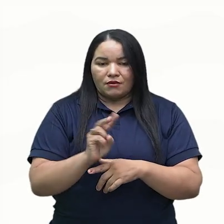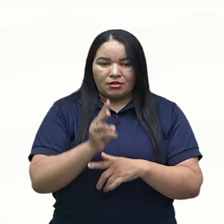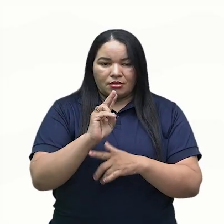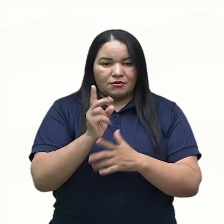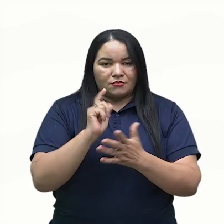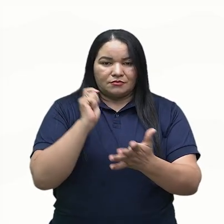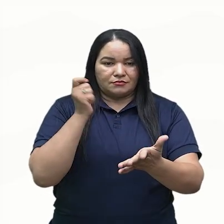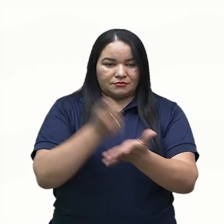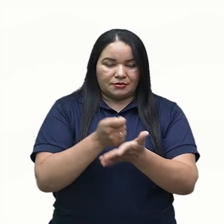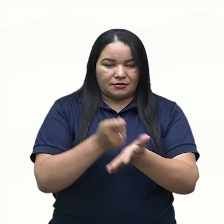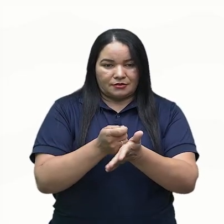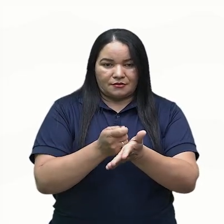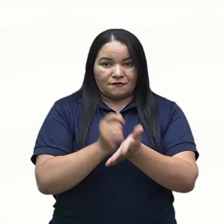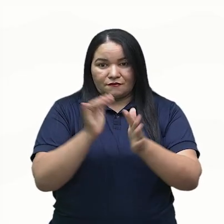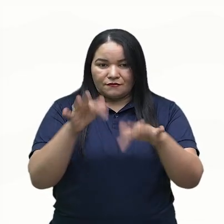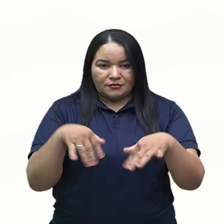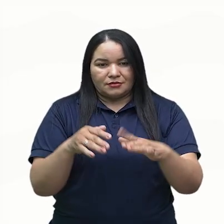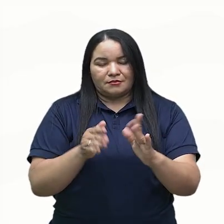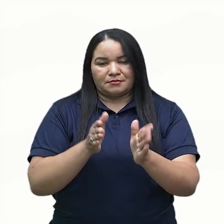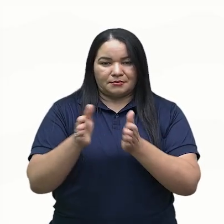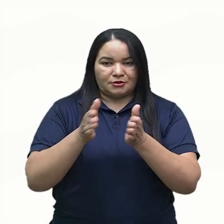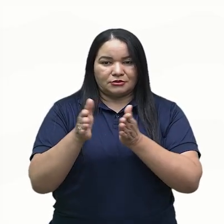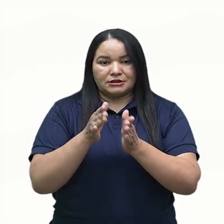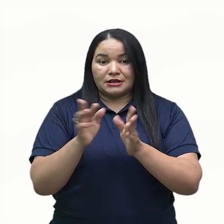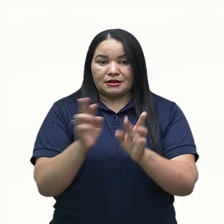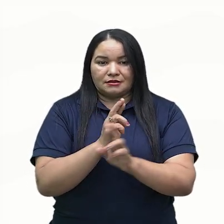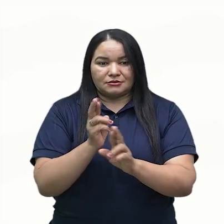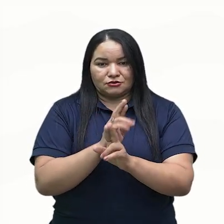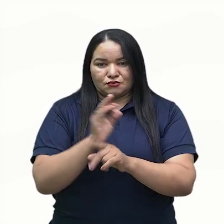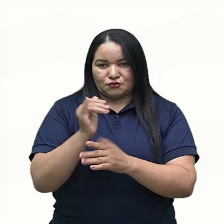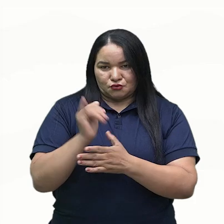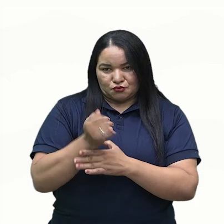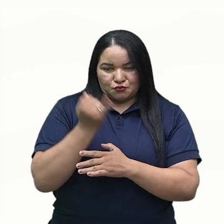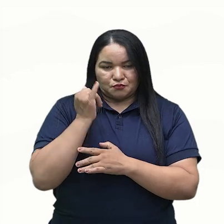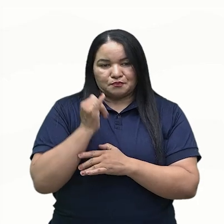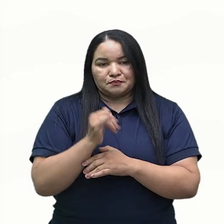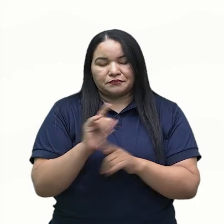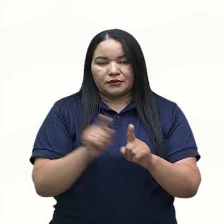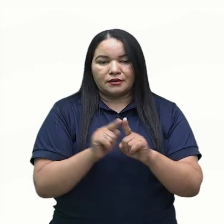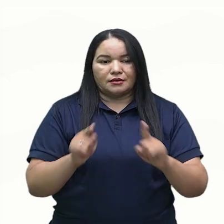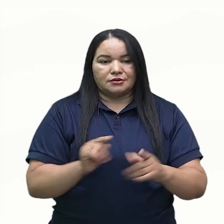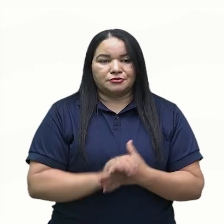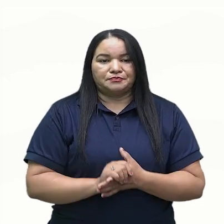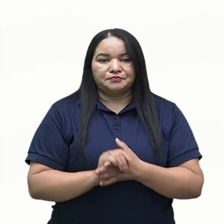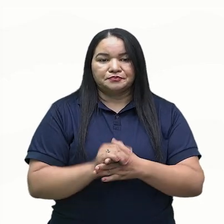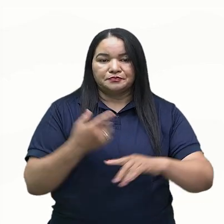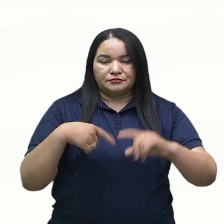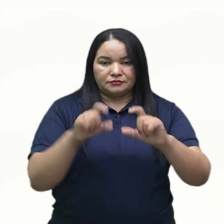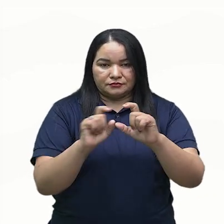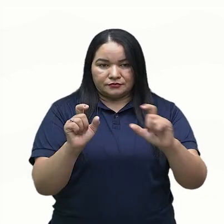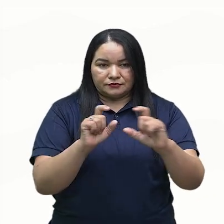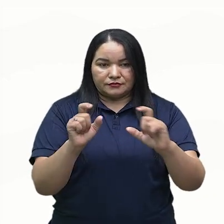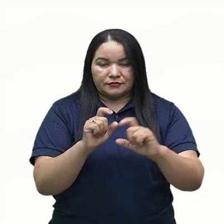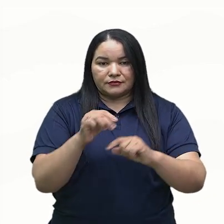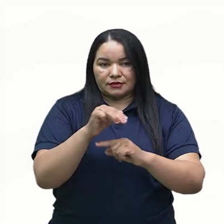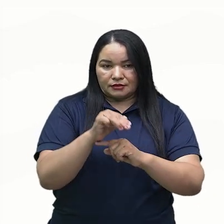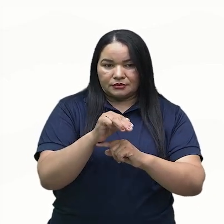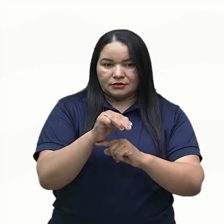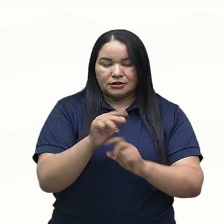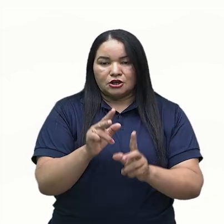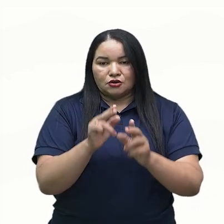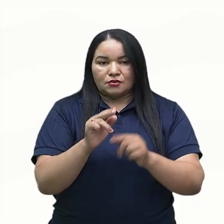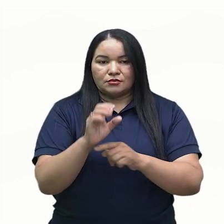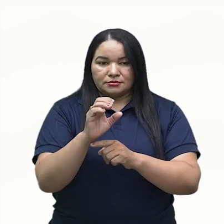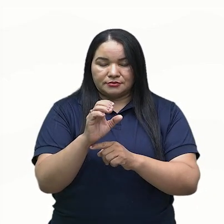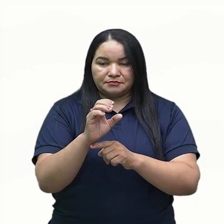período em relação aos juros. Geralmente, a gente pega o seguinte, ó, a fórmula do montante é